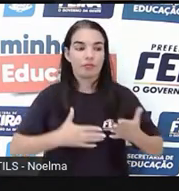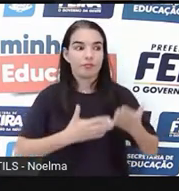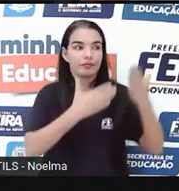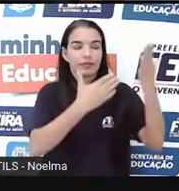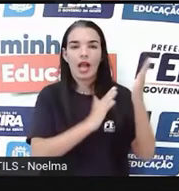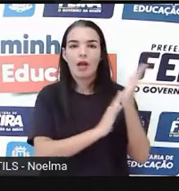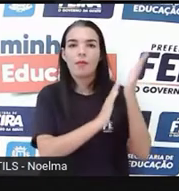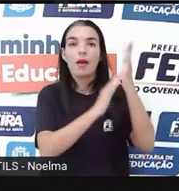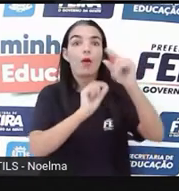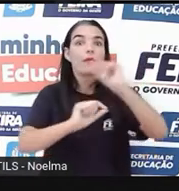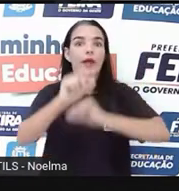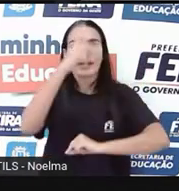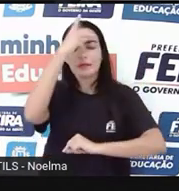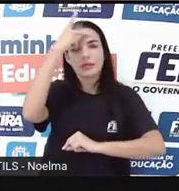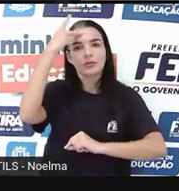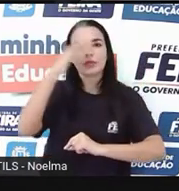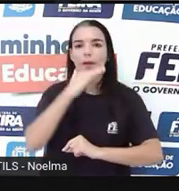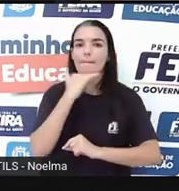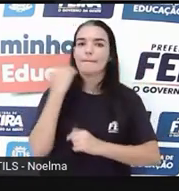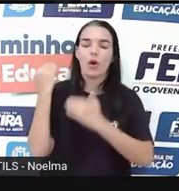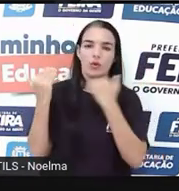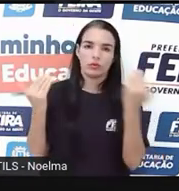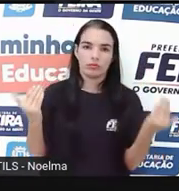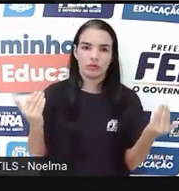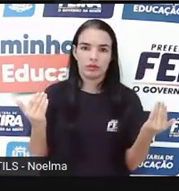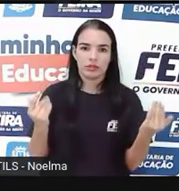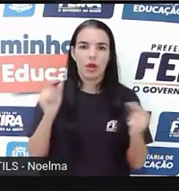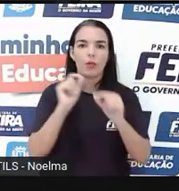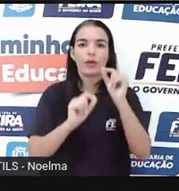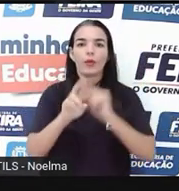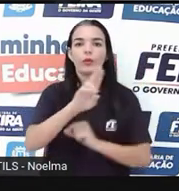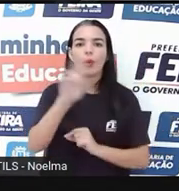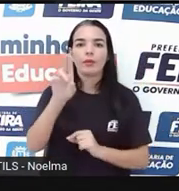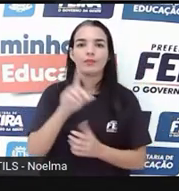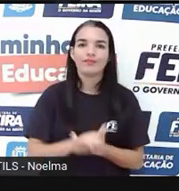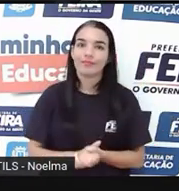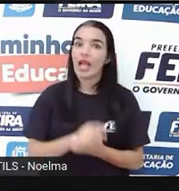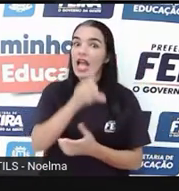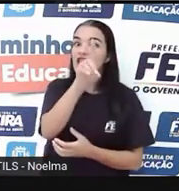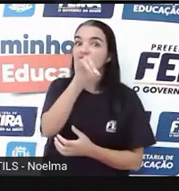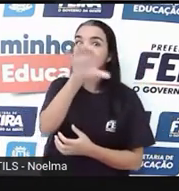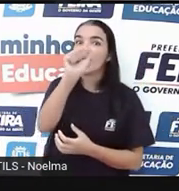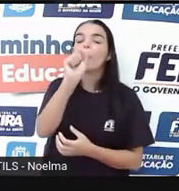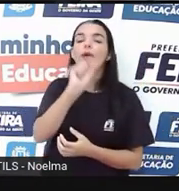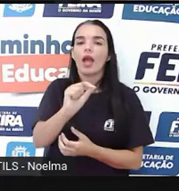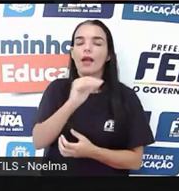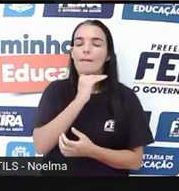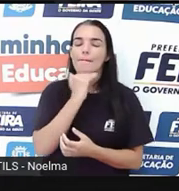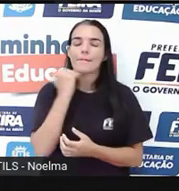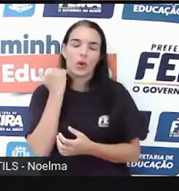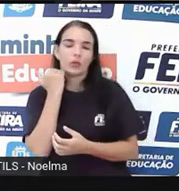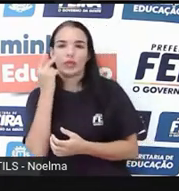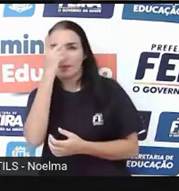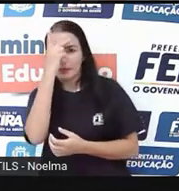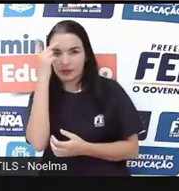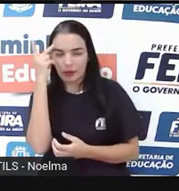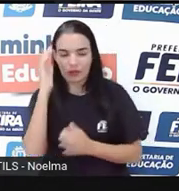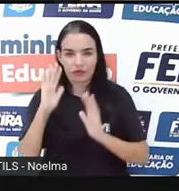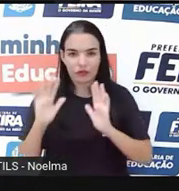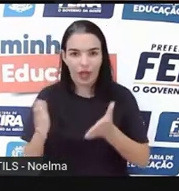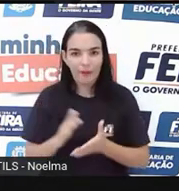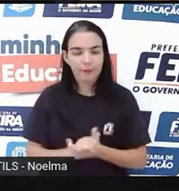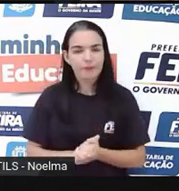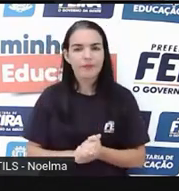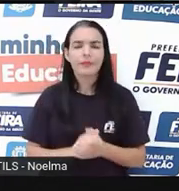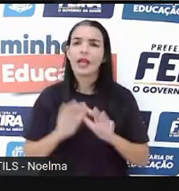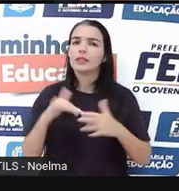mortos. Observe que o nome dado a este dia é Dia de los Muertos, então o Dia dos Mortos,